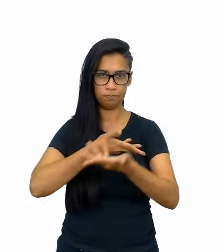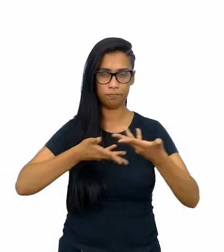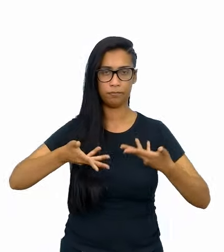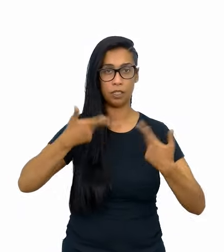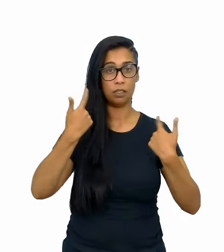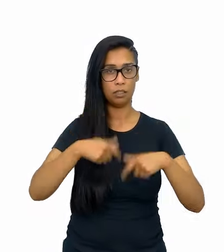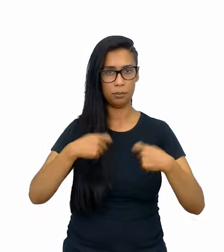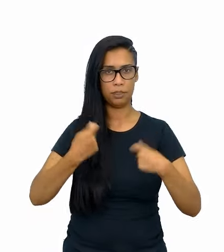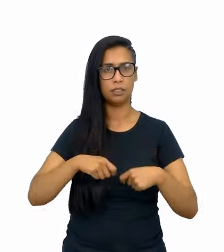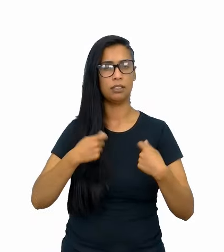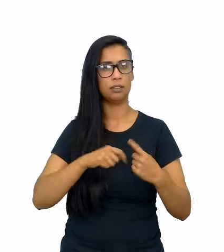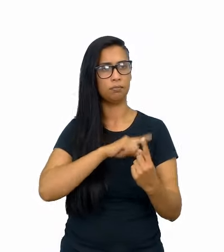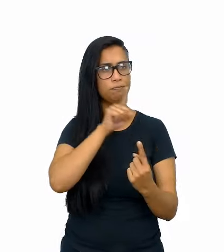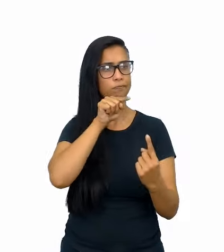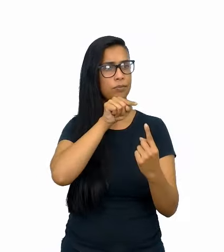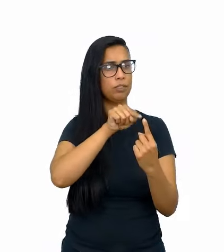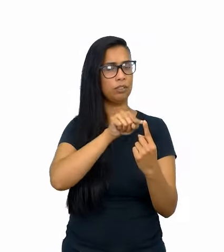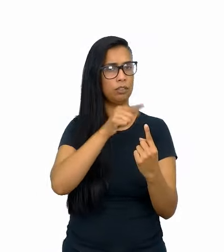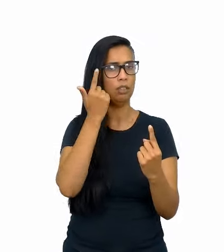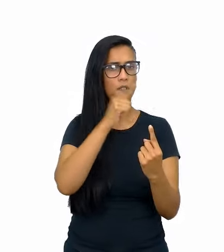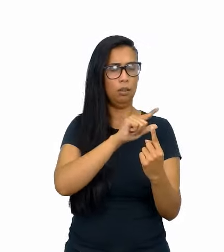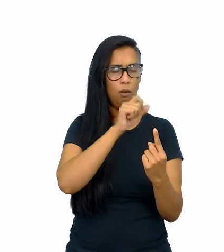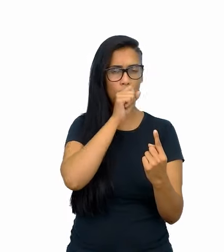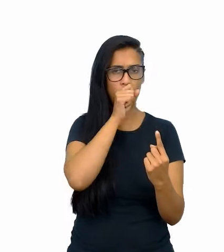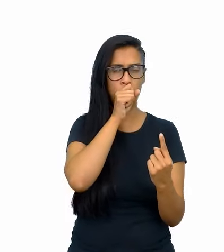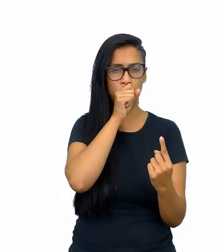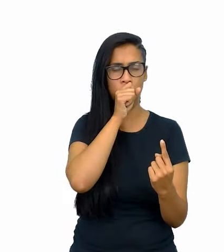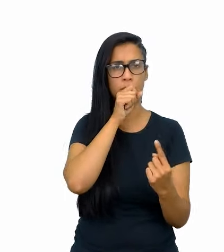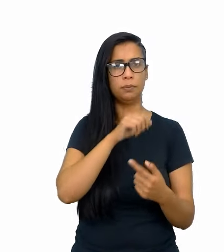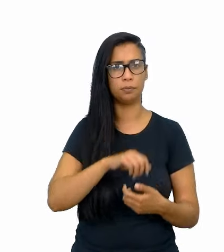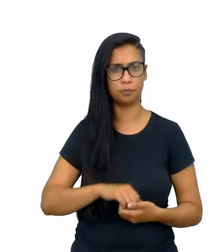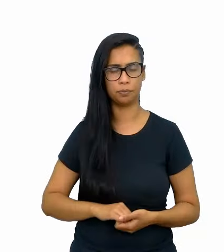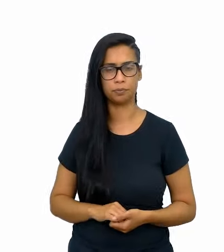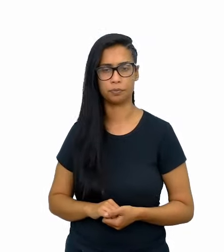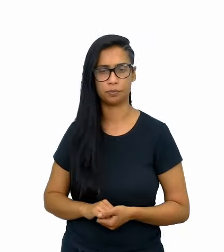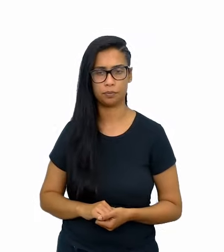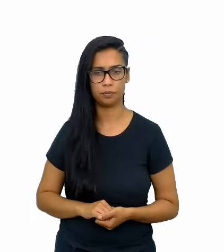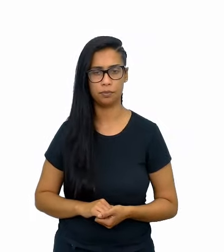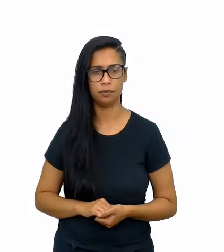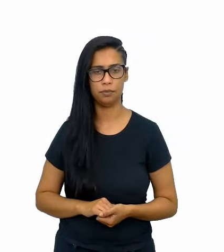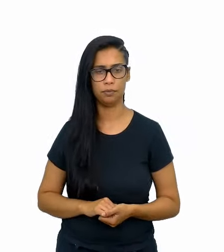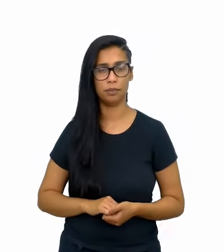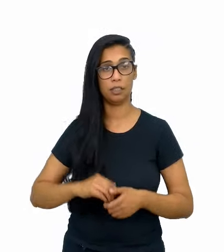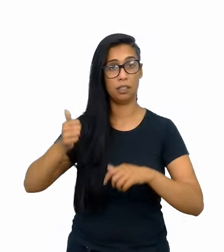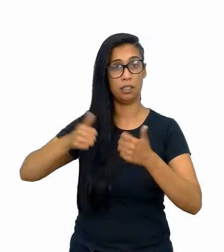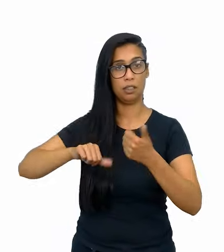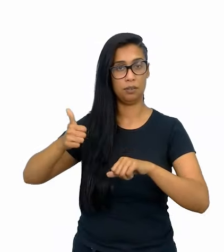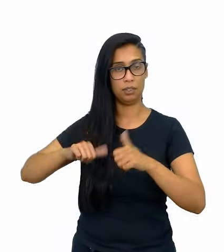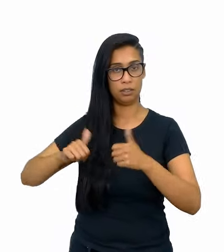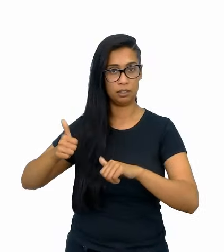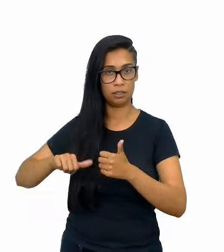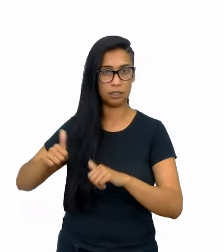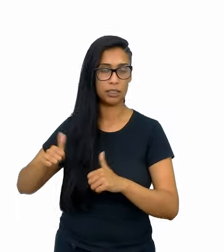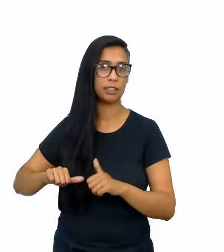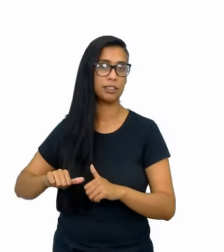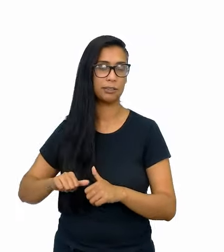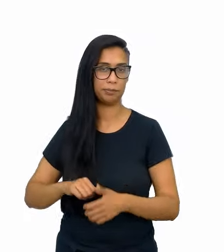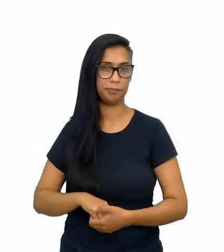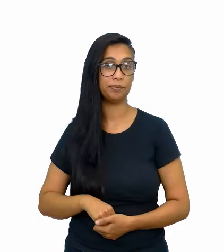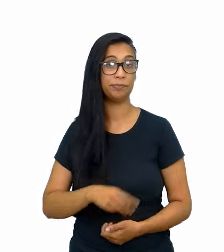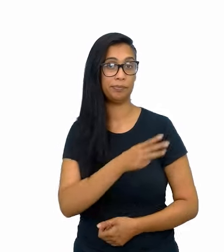localizar informações explícitas, como a habilidade 4, né? Da avaliação lá do terceiro ano, que